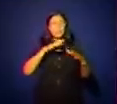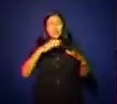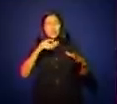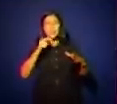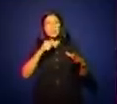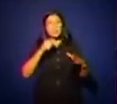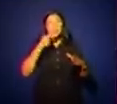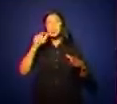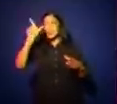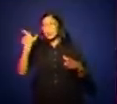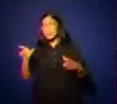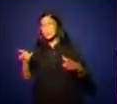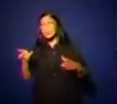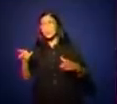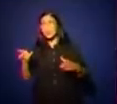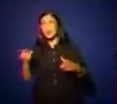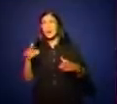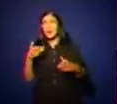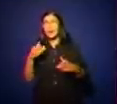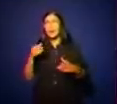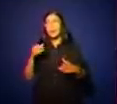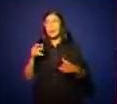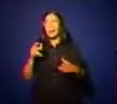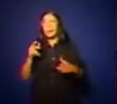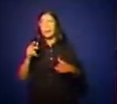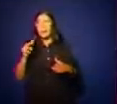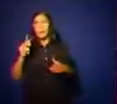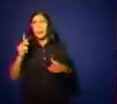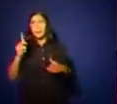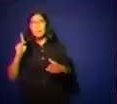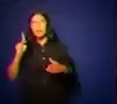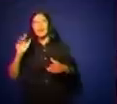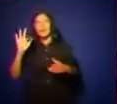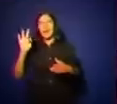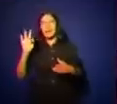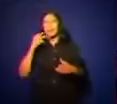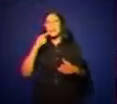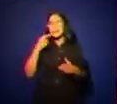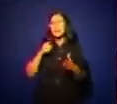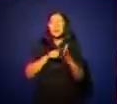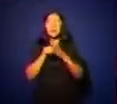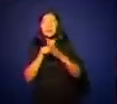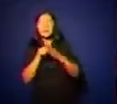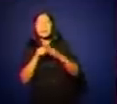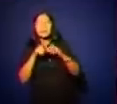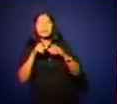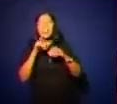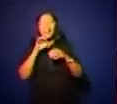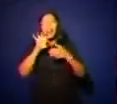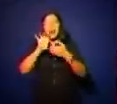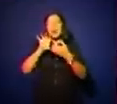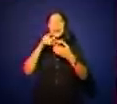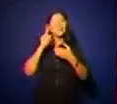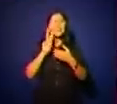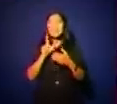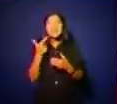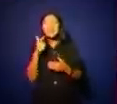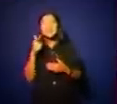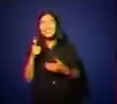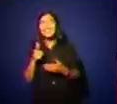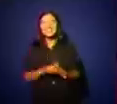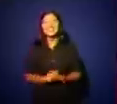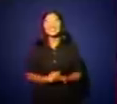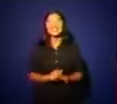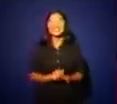o corcel aqui em linha tá então eu queria ver uma novidade aqui para te perguntar online mas não teve segue tudo como tá